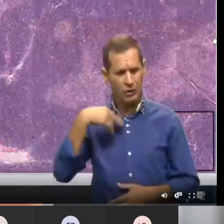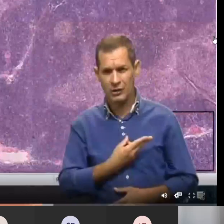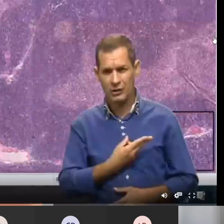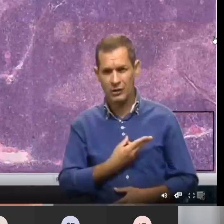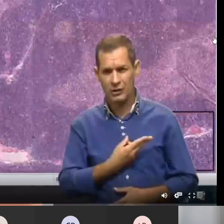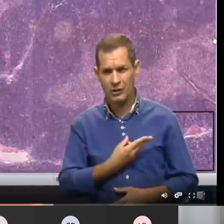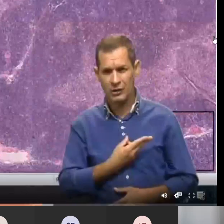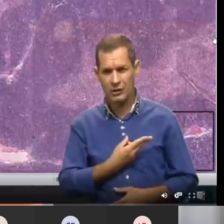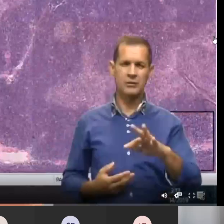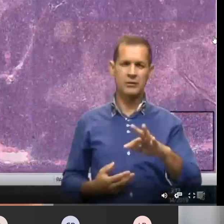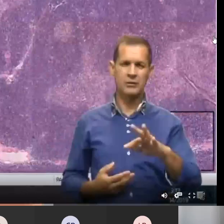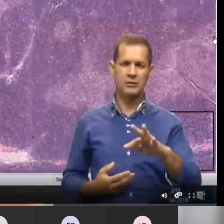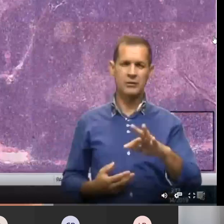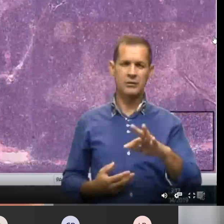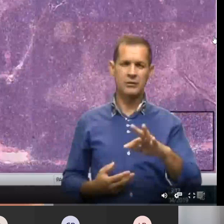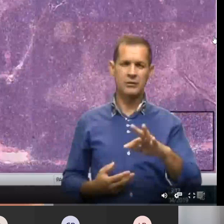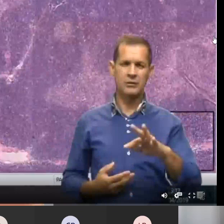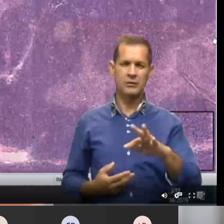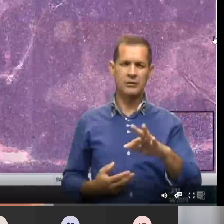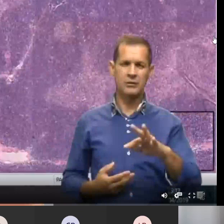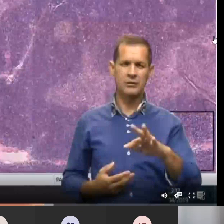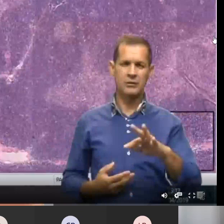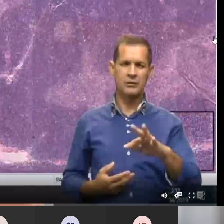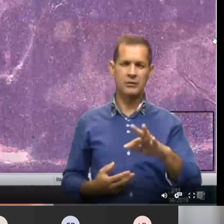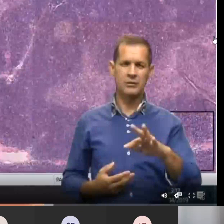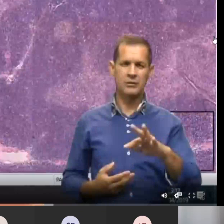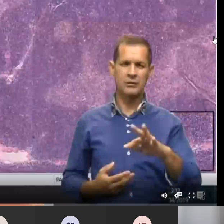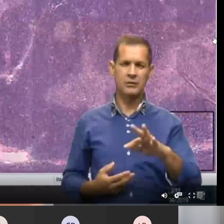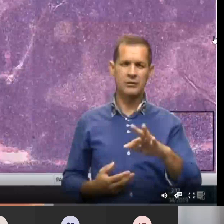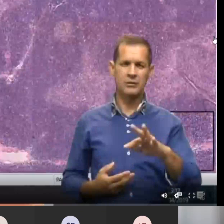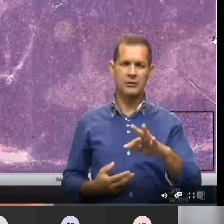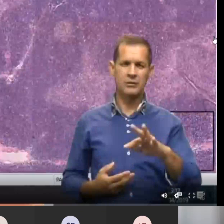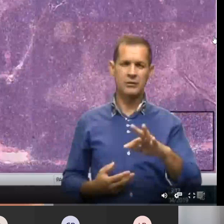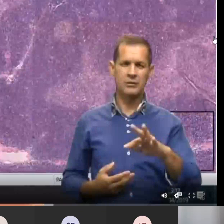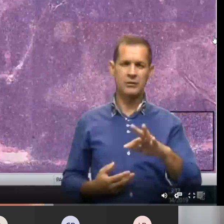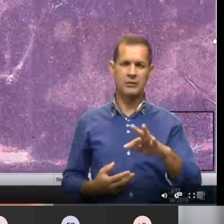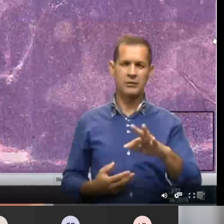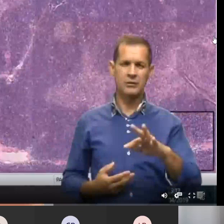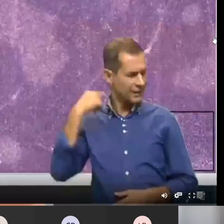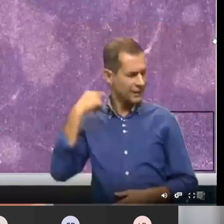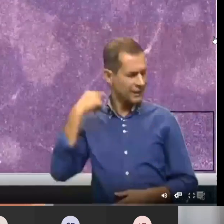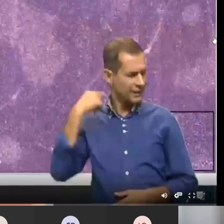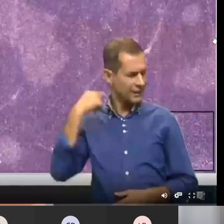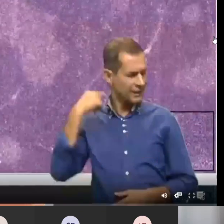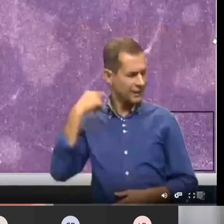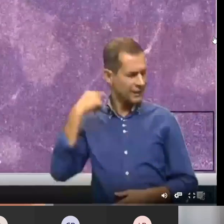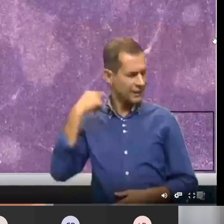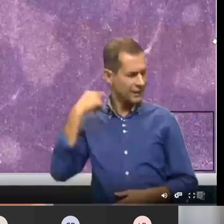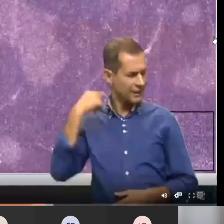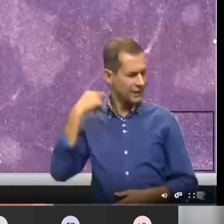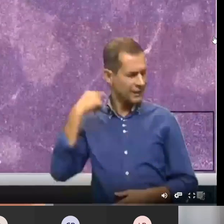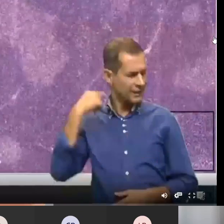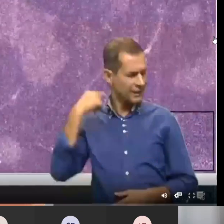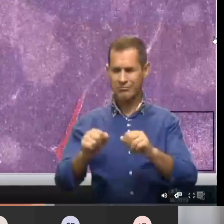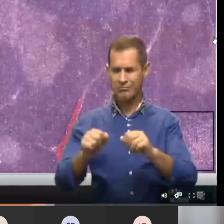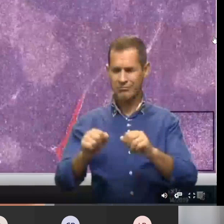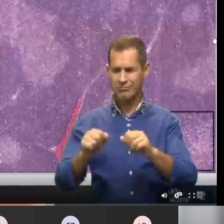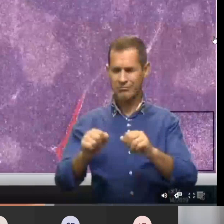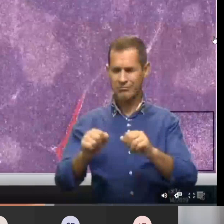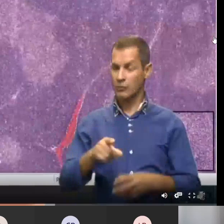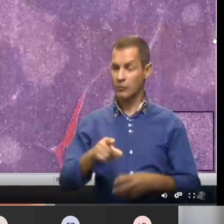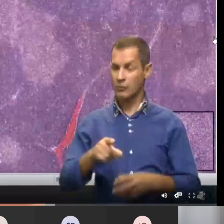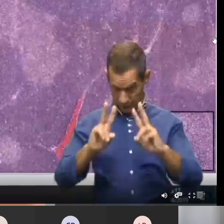nossos linfócitos T. Ainda temos a região medular, essa região mais clara, né?